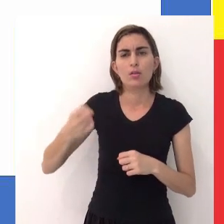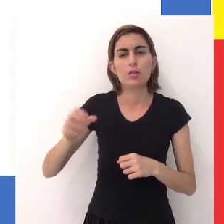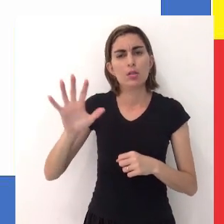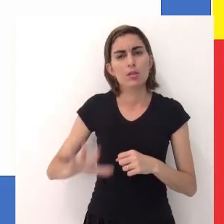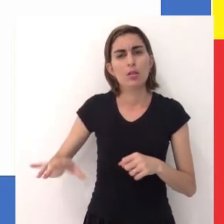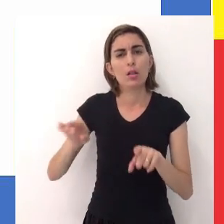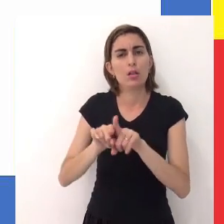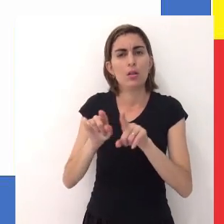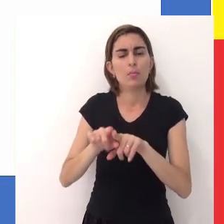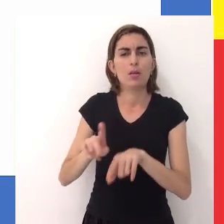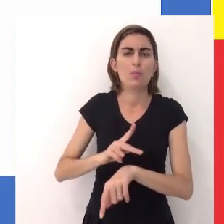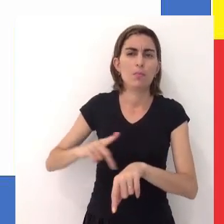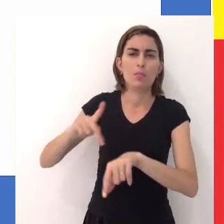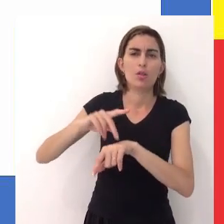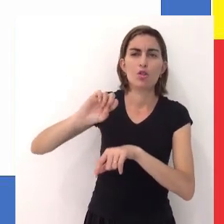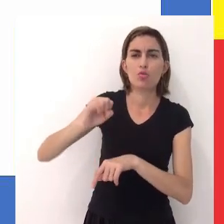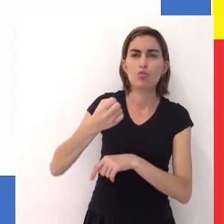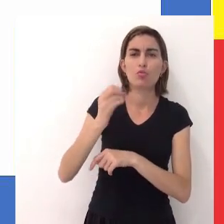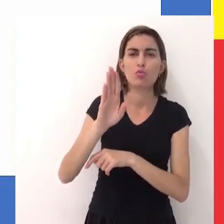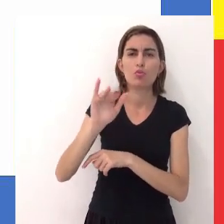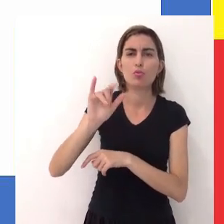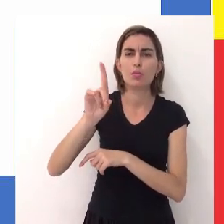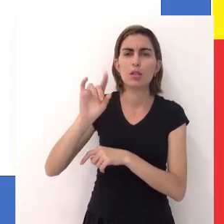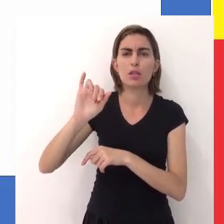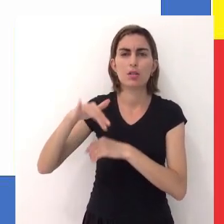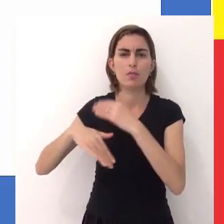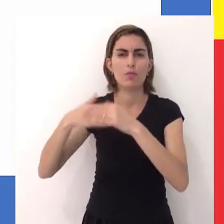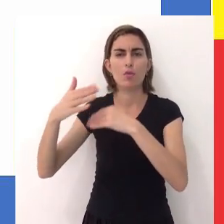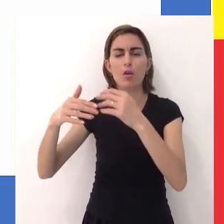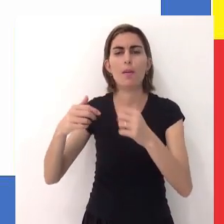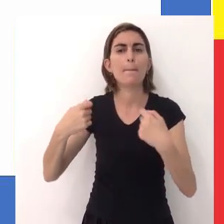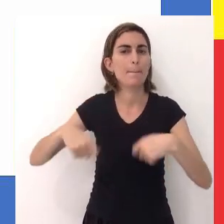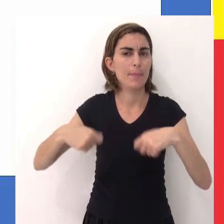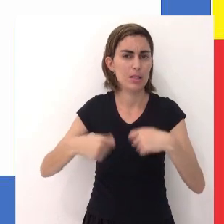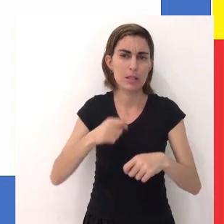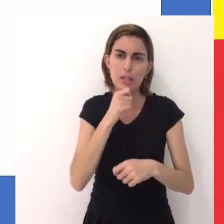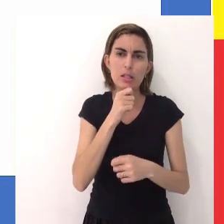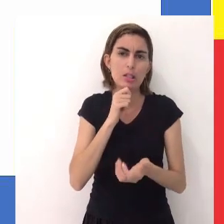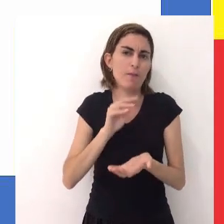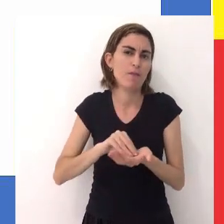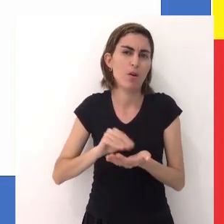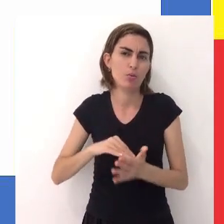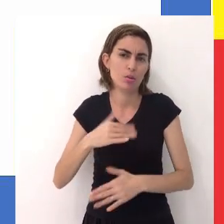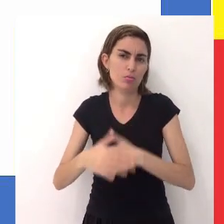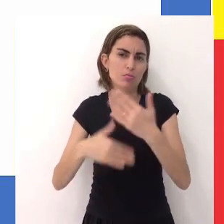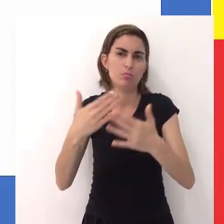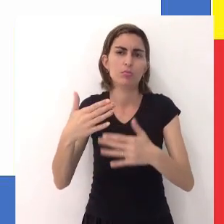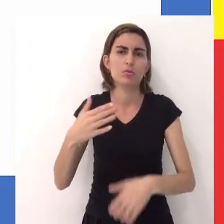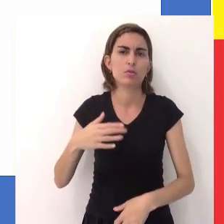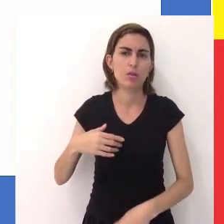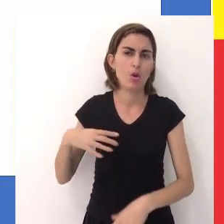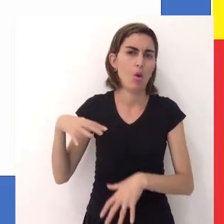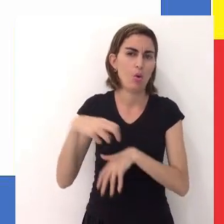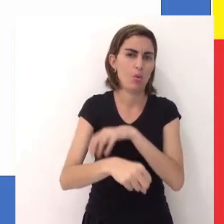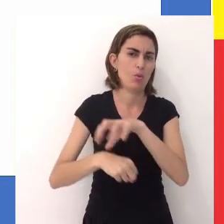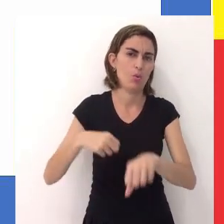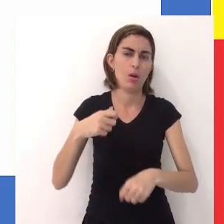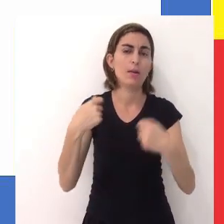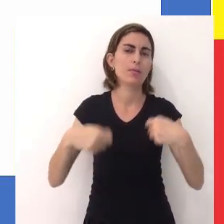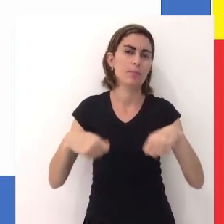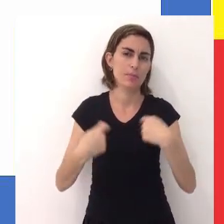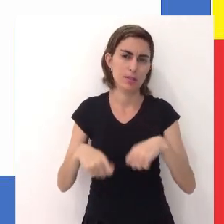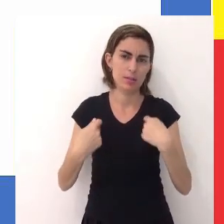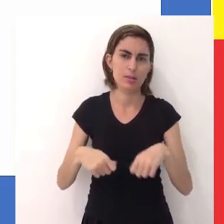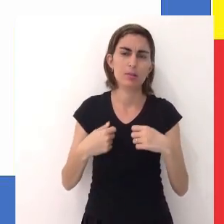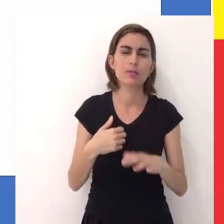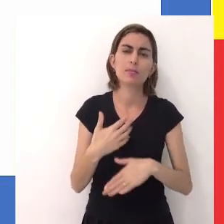são considerados aí países subdesenvolvidos, né? Países que precisam se desenvolver. Os países que foram colonizados, que ainda